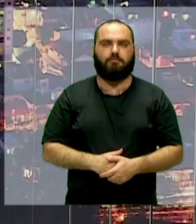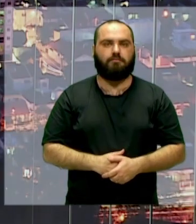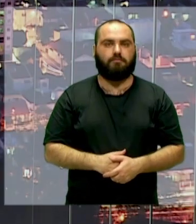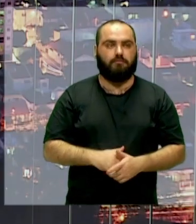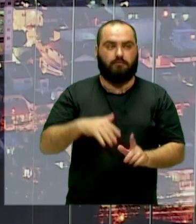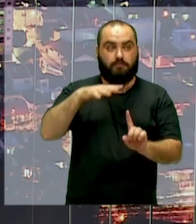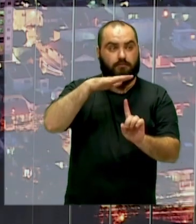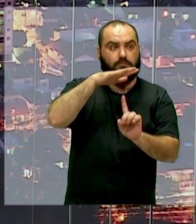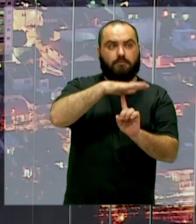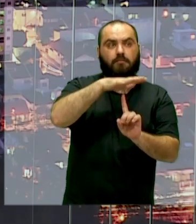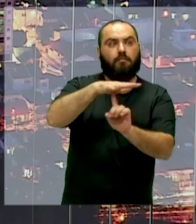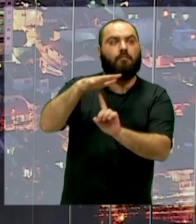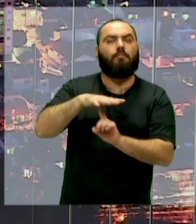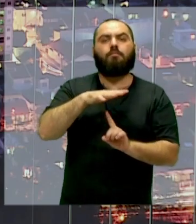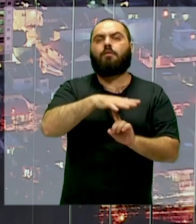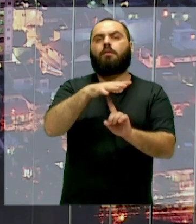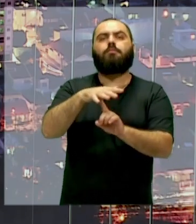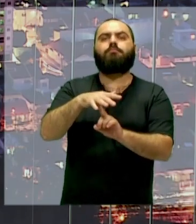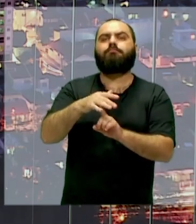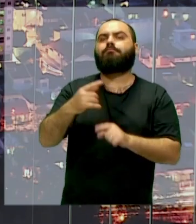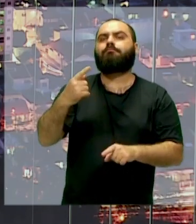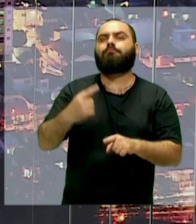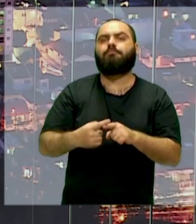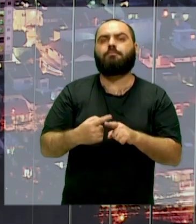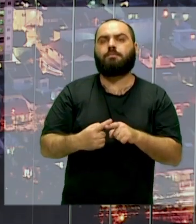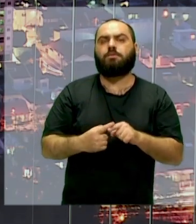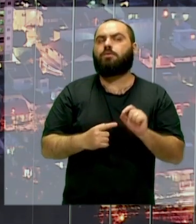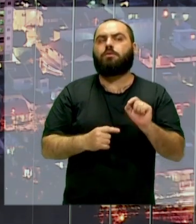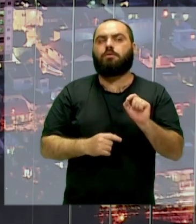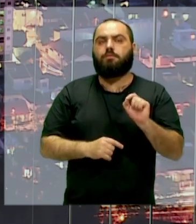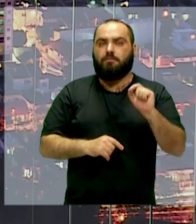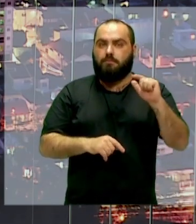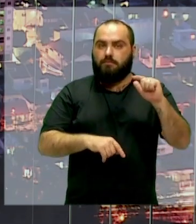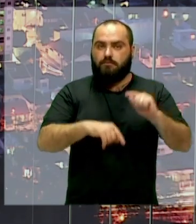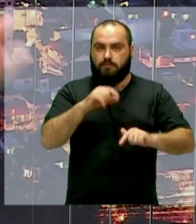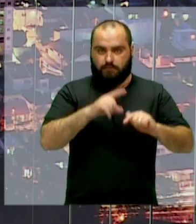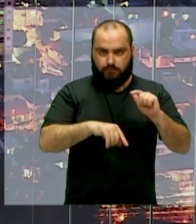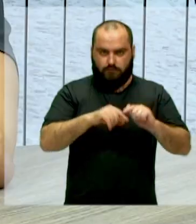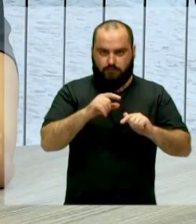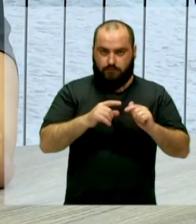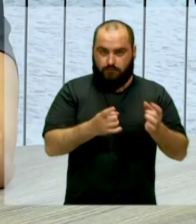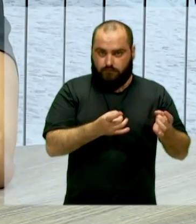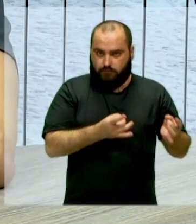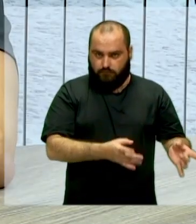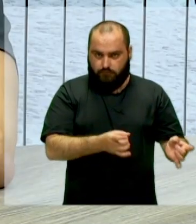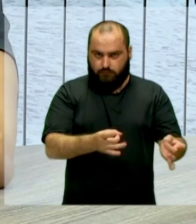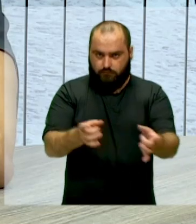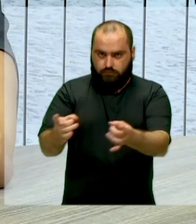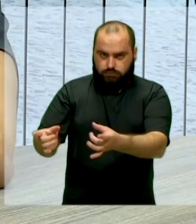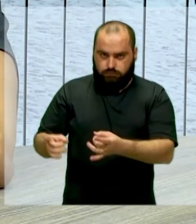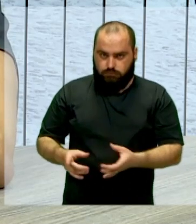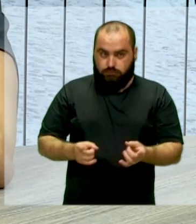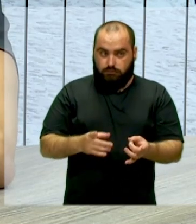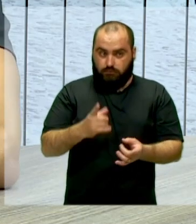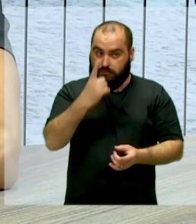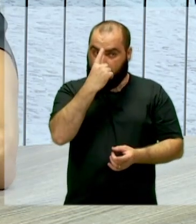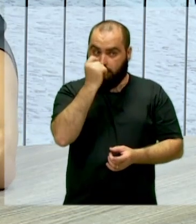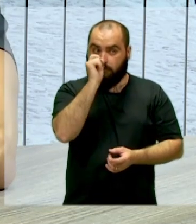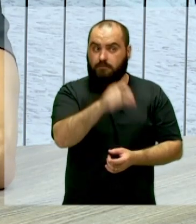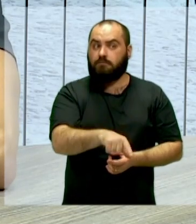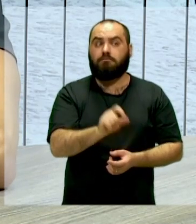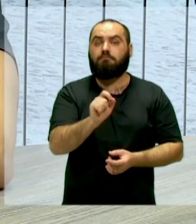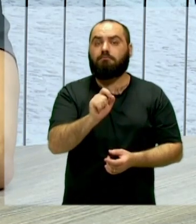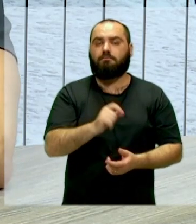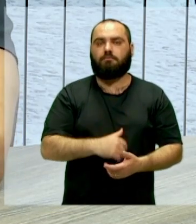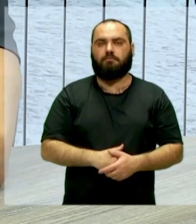é para materiais para serem vendidos tipo artesanato feito com com material reciclável o que que